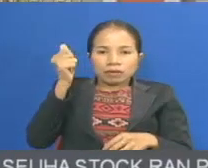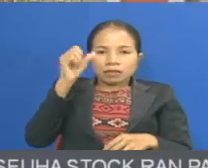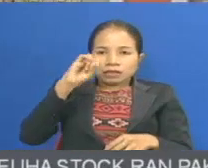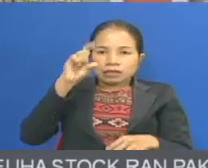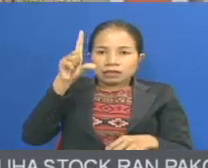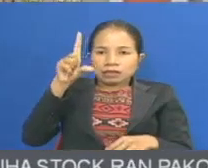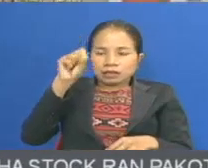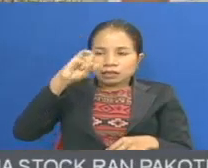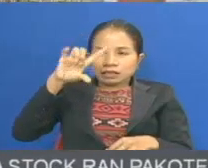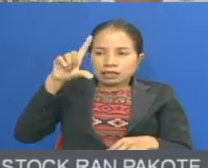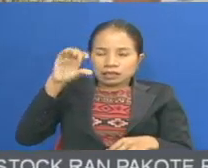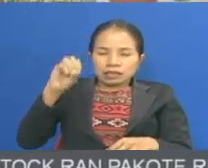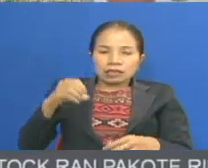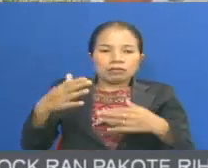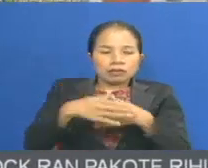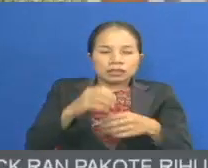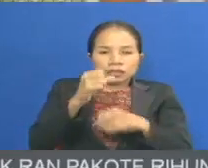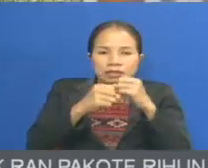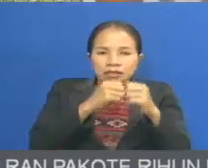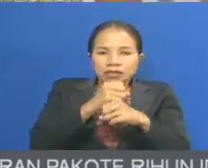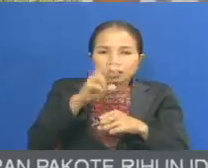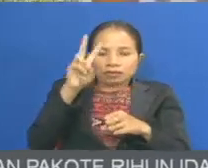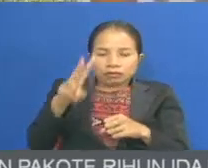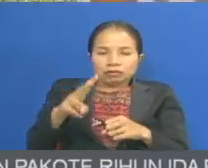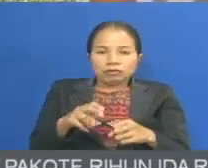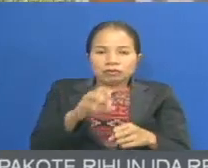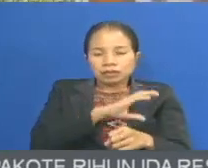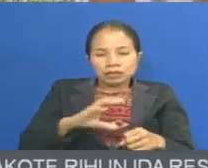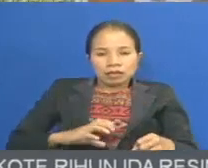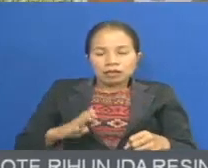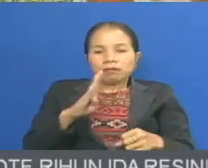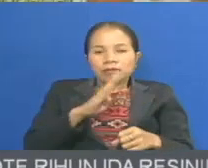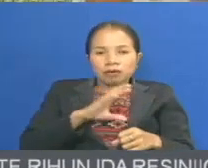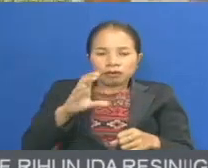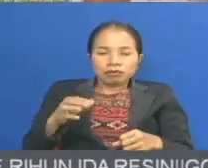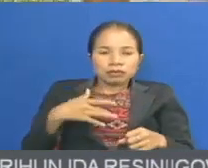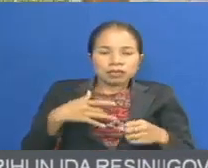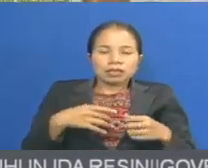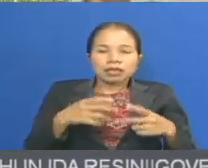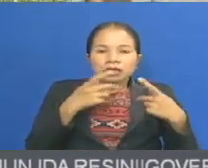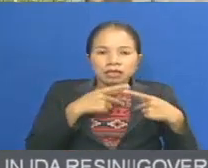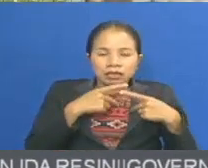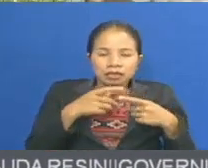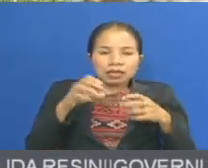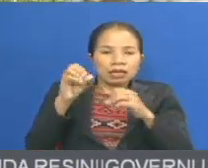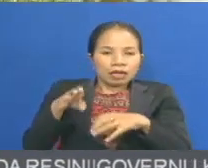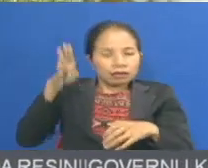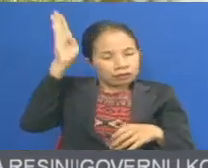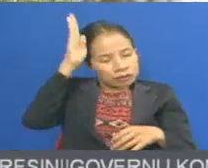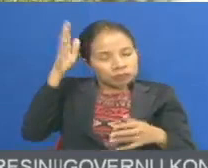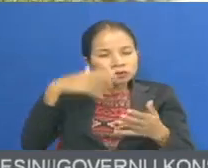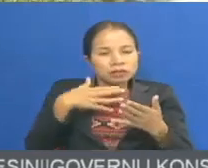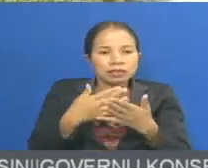tem na rua, a Sarani Balcão Laran Sussar, tambar lá com a minha bebida também aqui, a minha